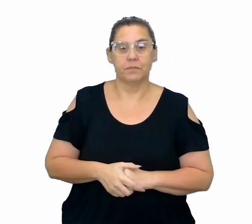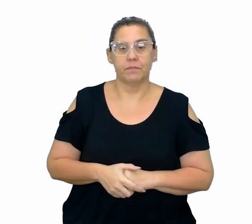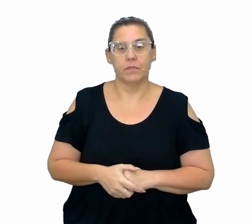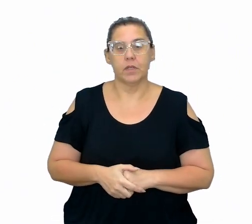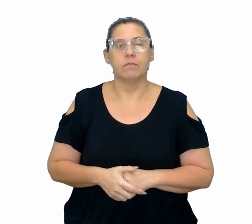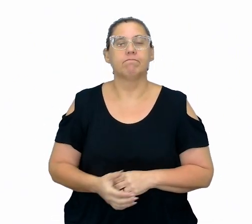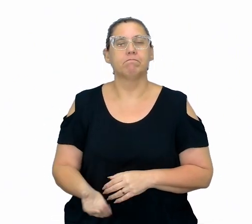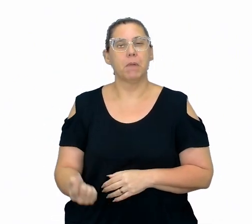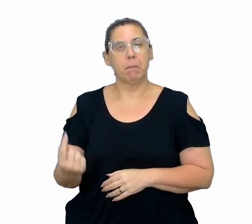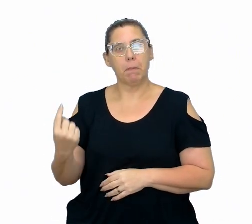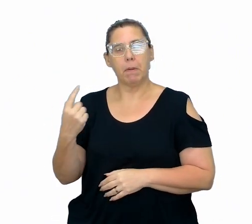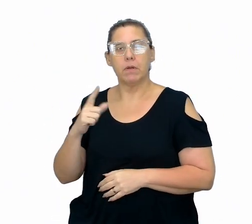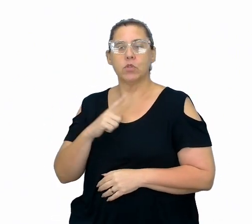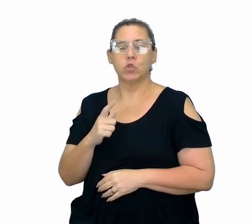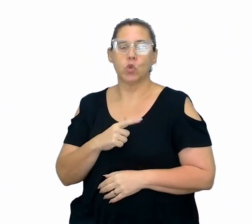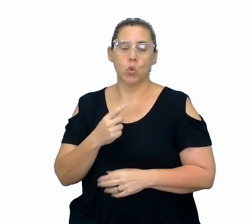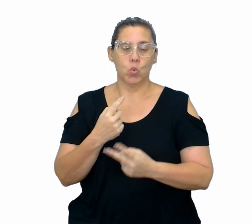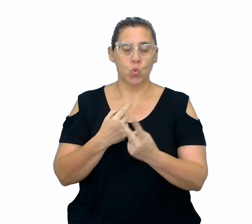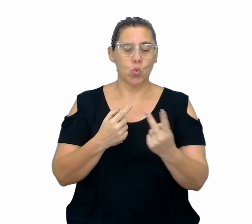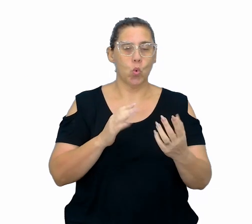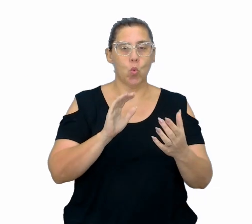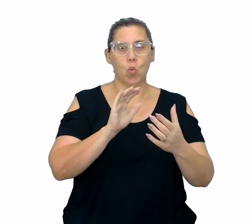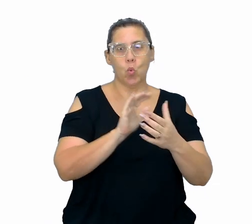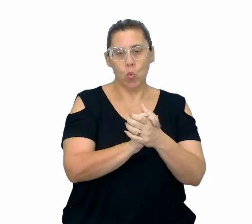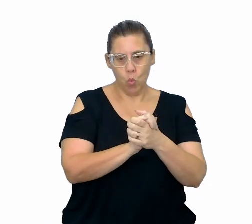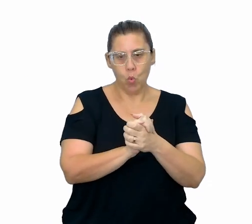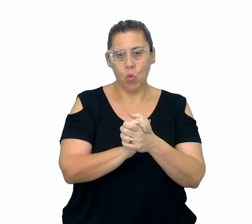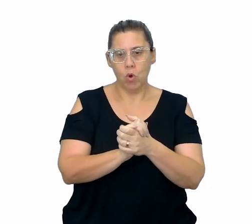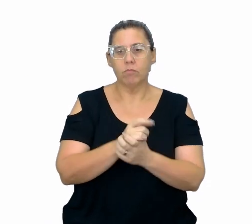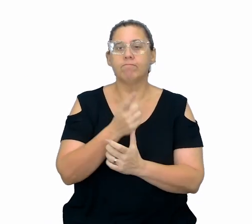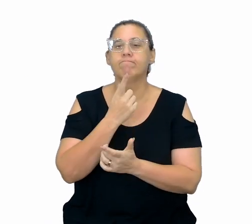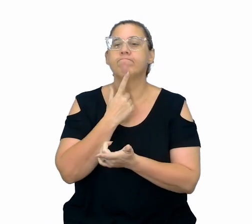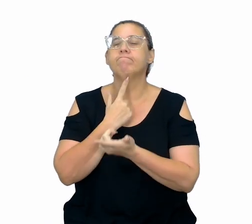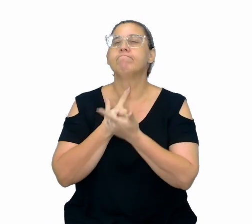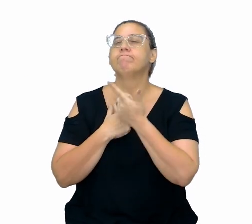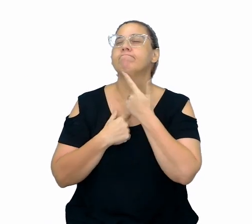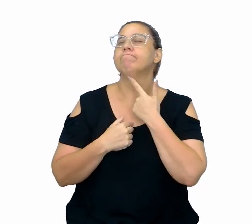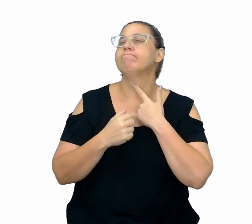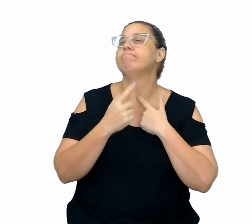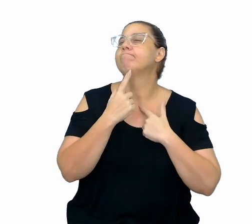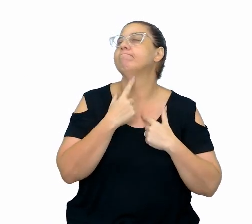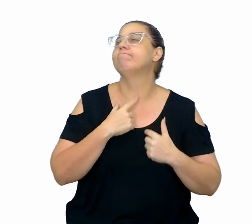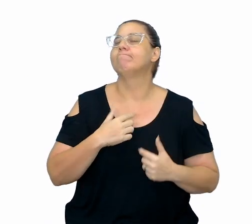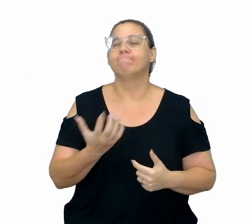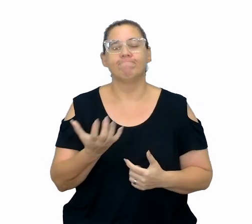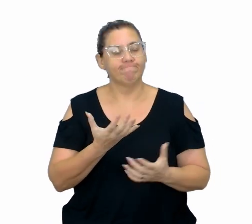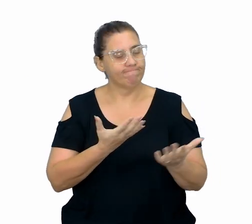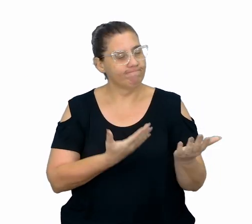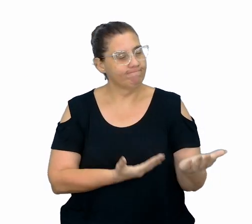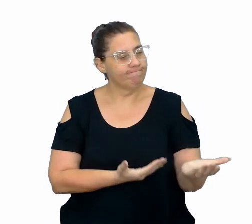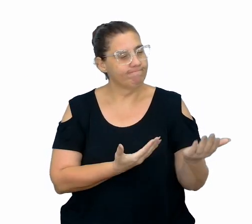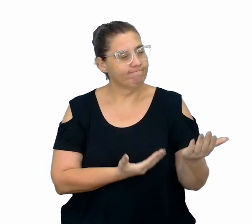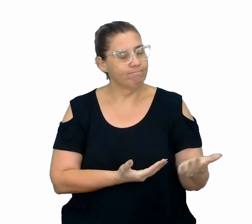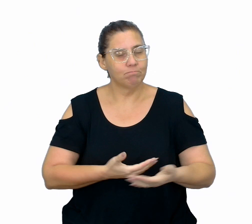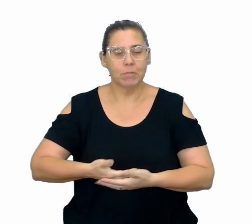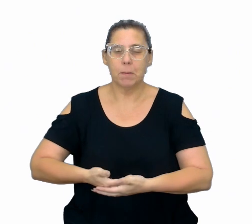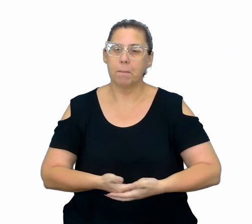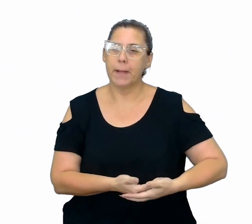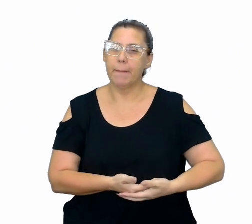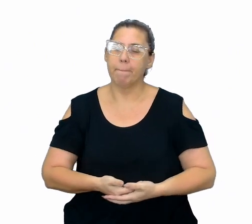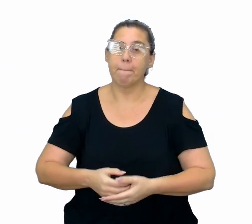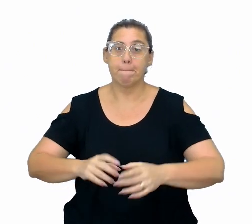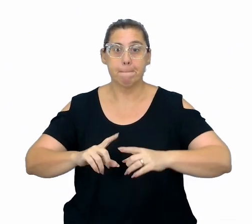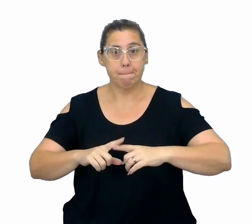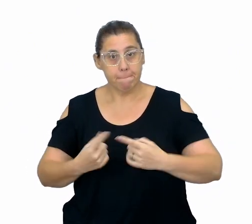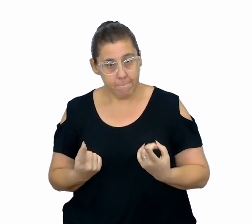Era uma vez um casal que há muito tempo desejava inutilmente ter um filho. Afinal, um belo